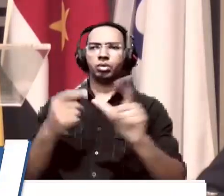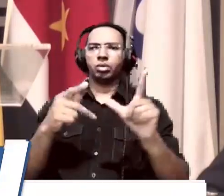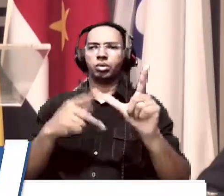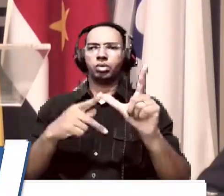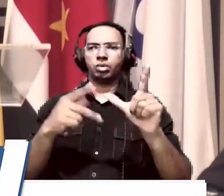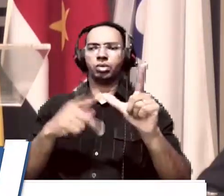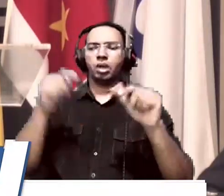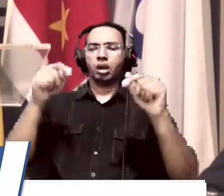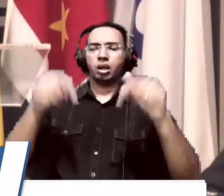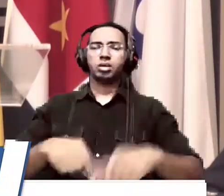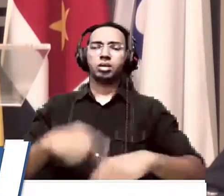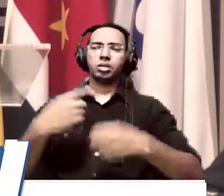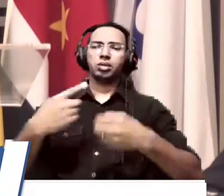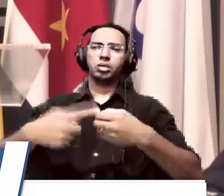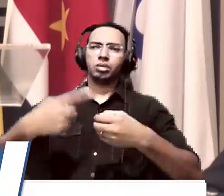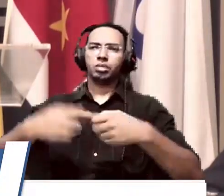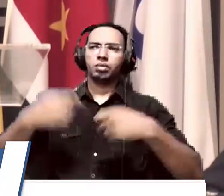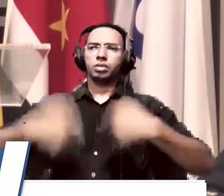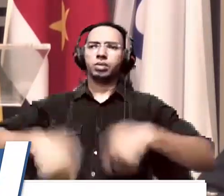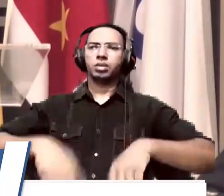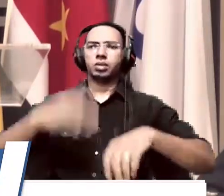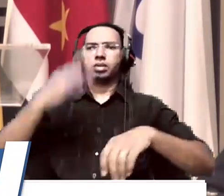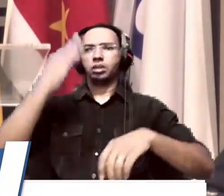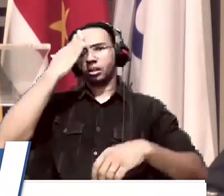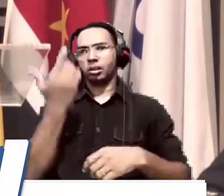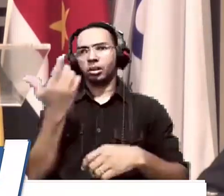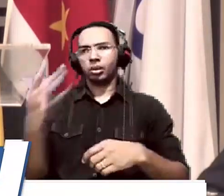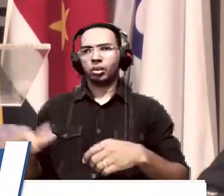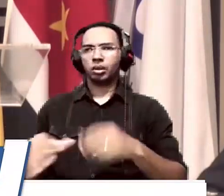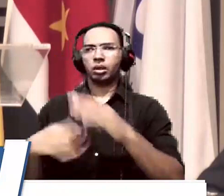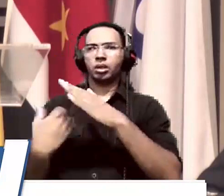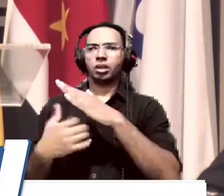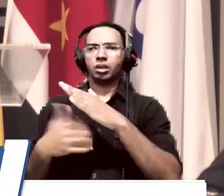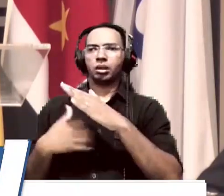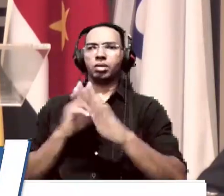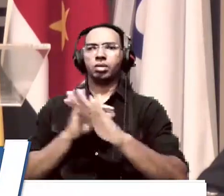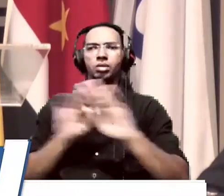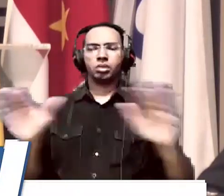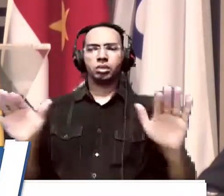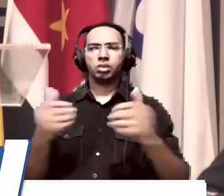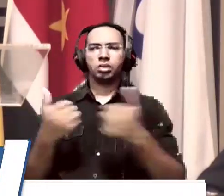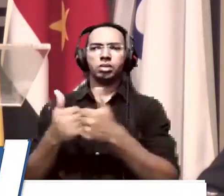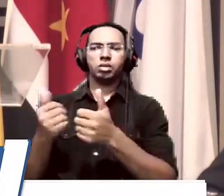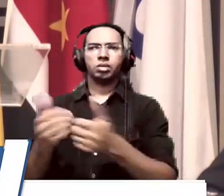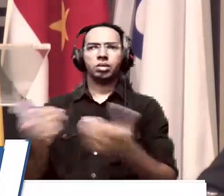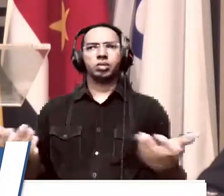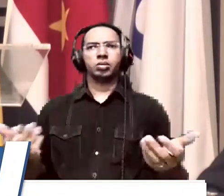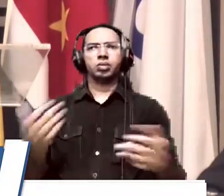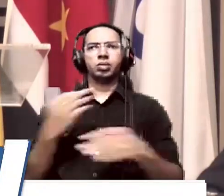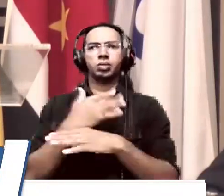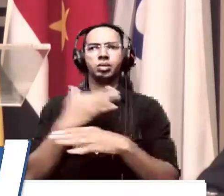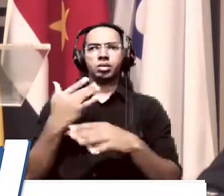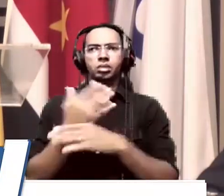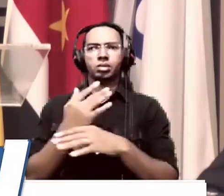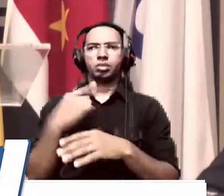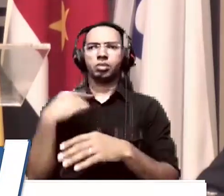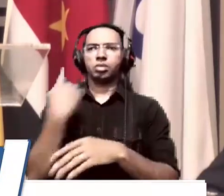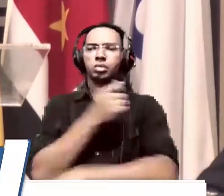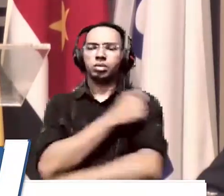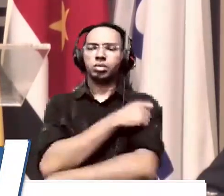município, a gente tem que entender que a gente não quer mais essa empresa na gestão do transporte público da nossa cidade. A gente, enquanto estudante,